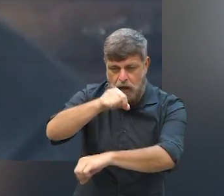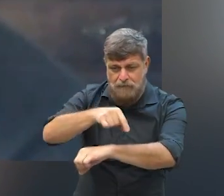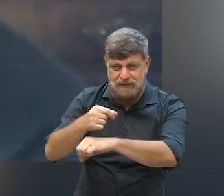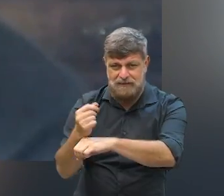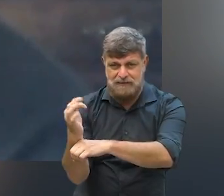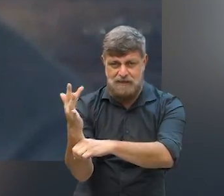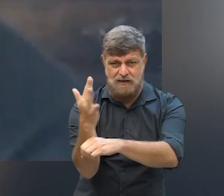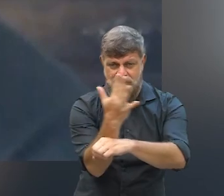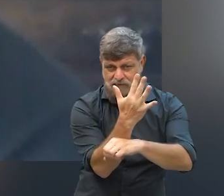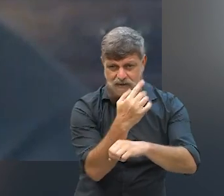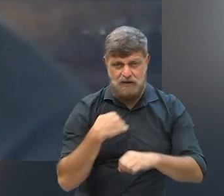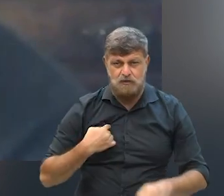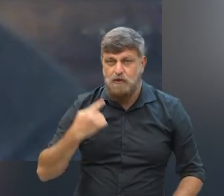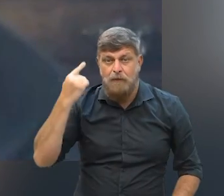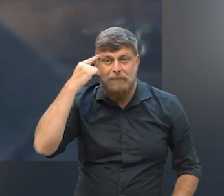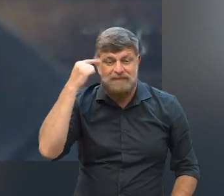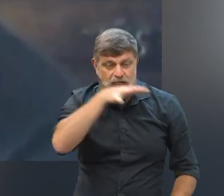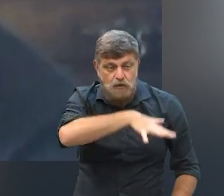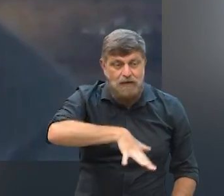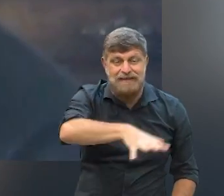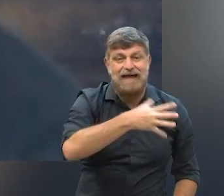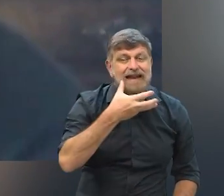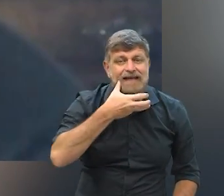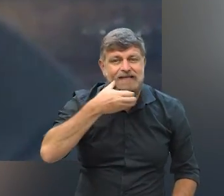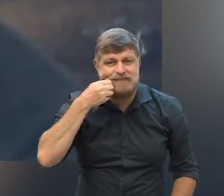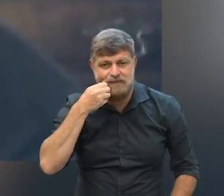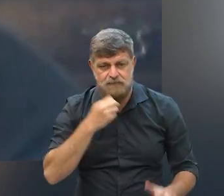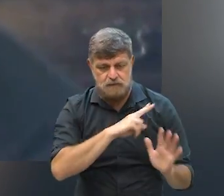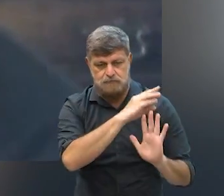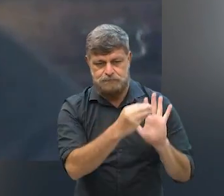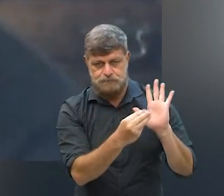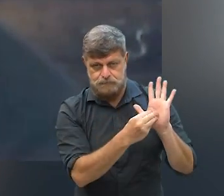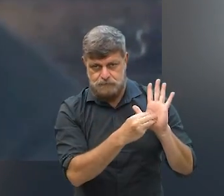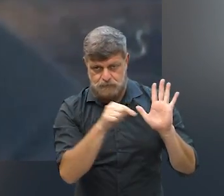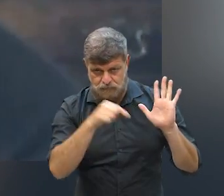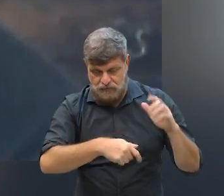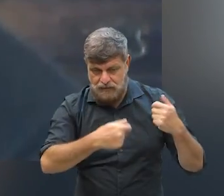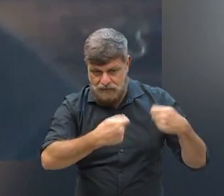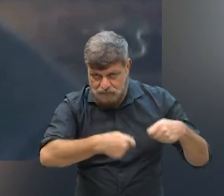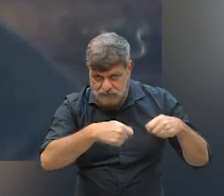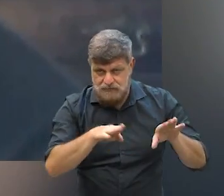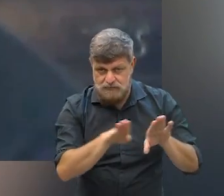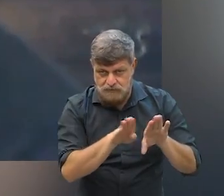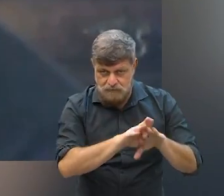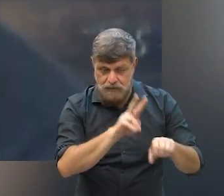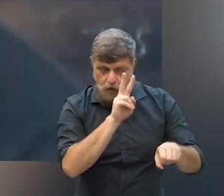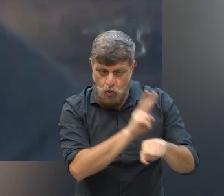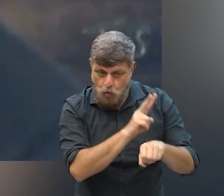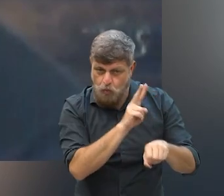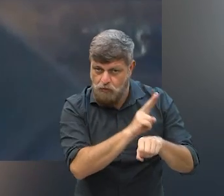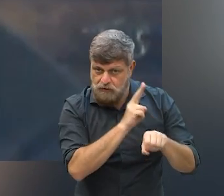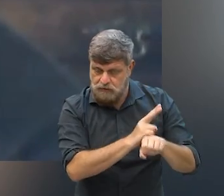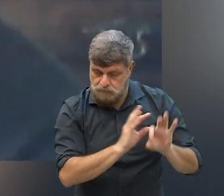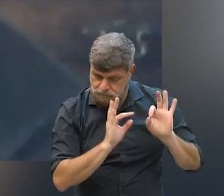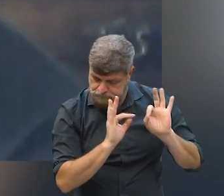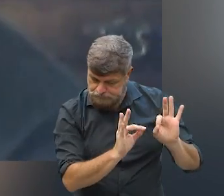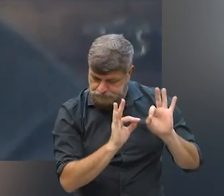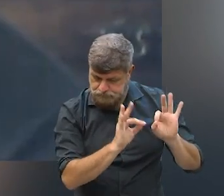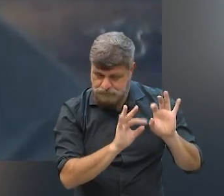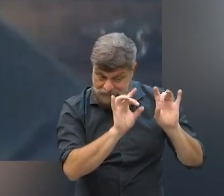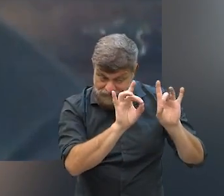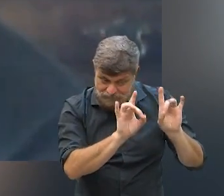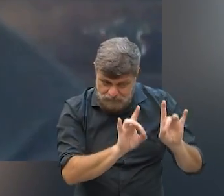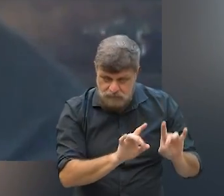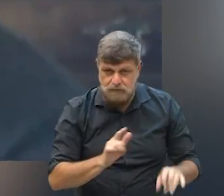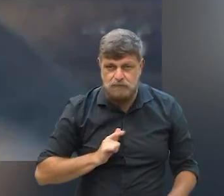não estou nem pensando nas unidades de conservação, que elas também precisam ter cuidados muito grandes.